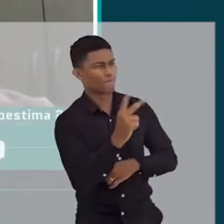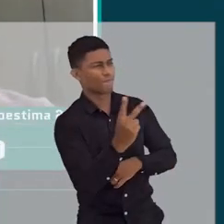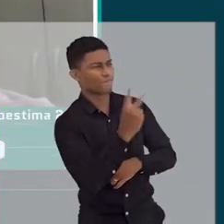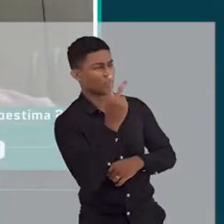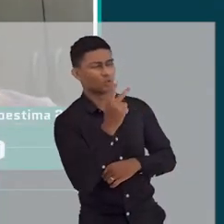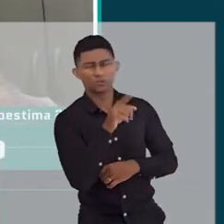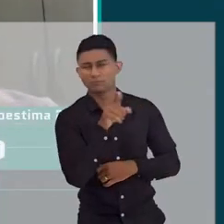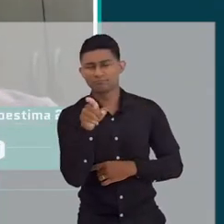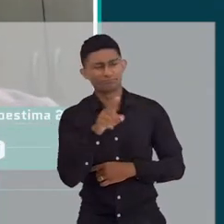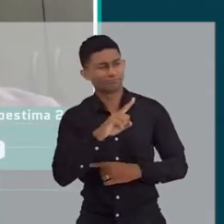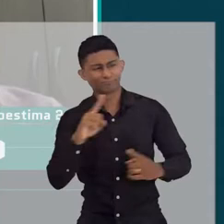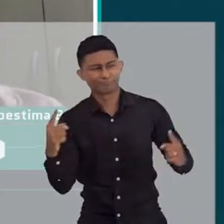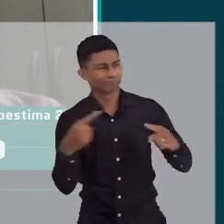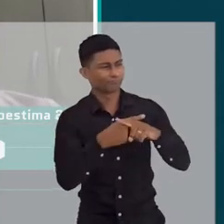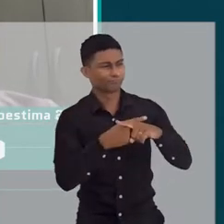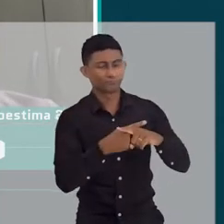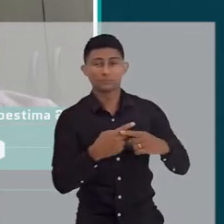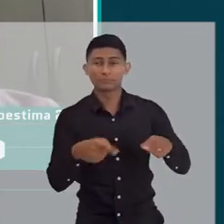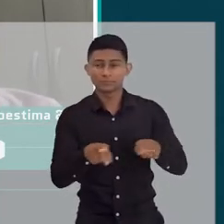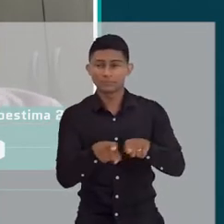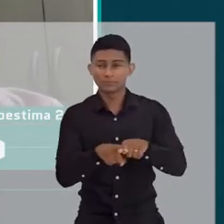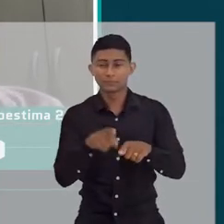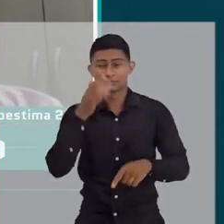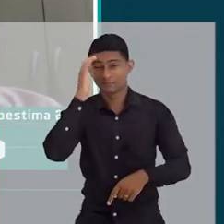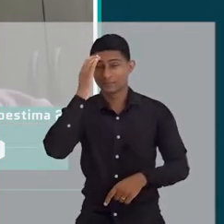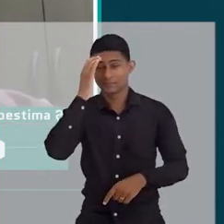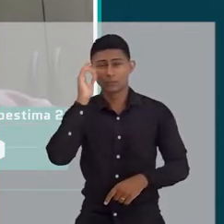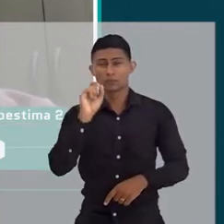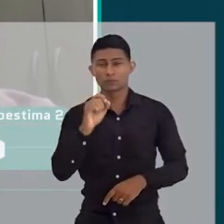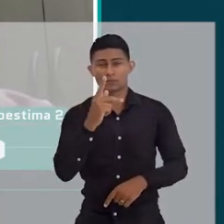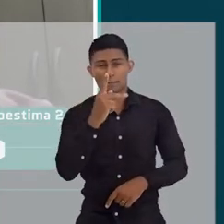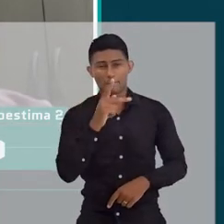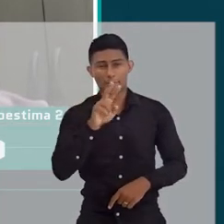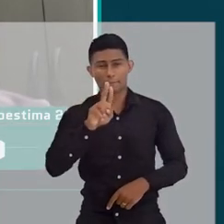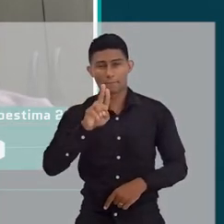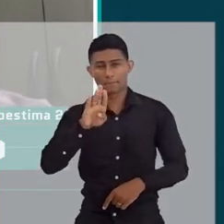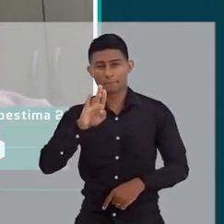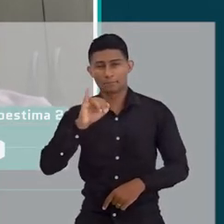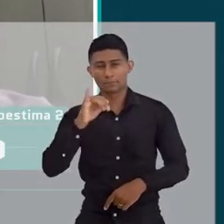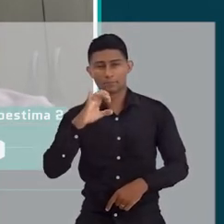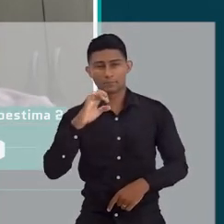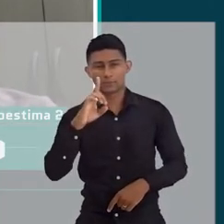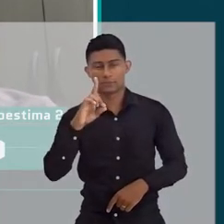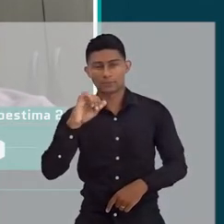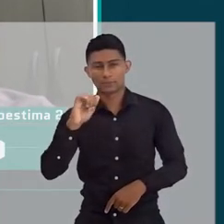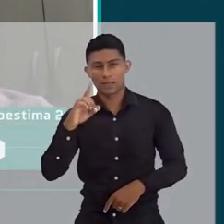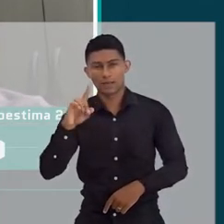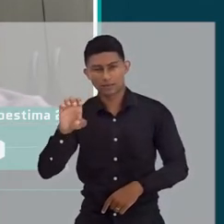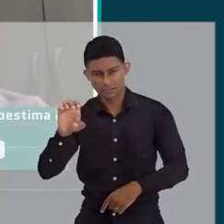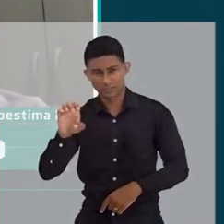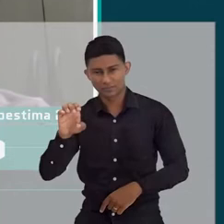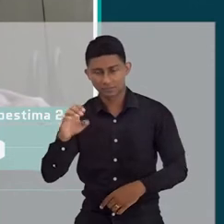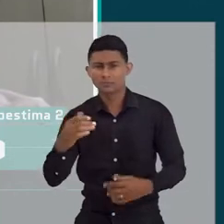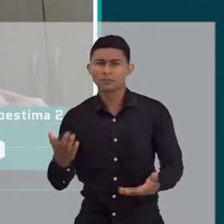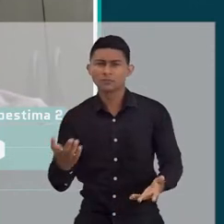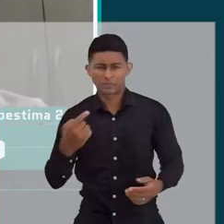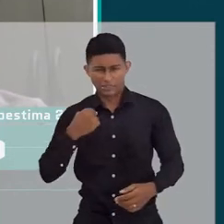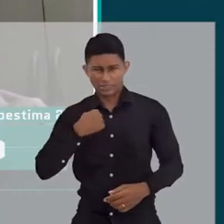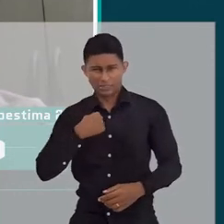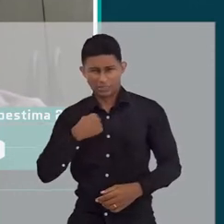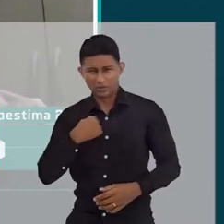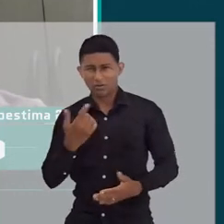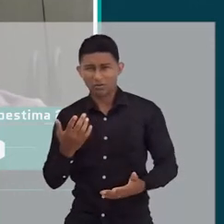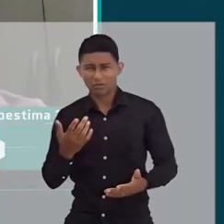inadequado, além de entender esse mercado de publicidade, né? Então, assim, e não me